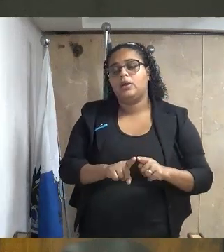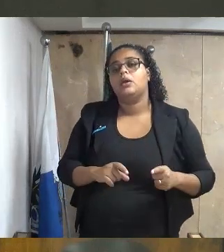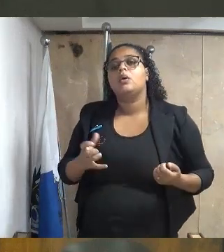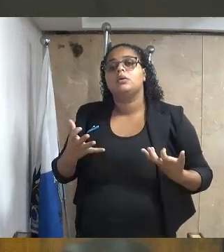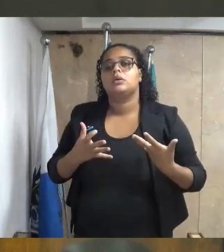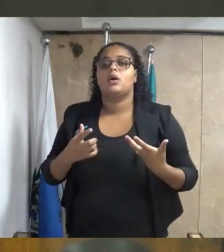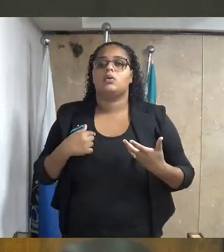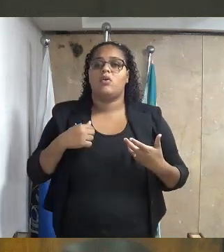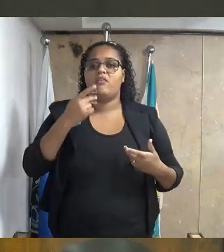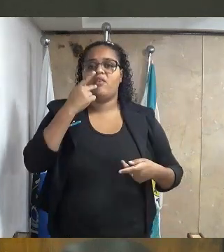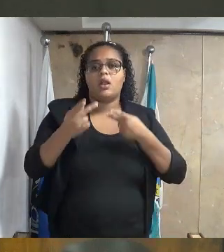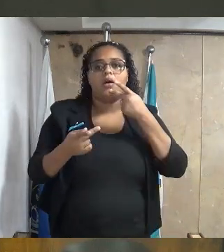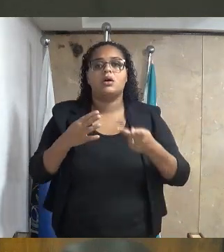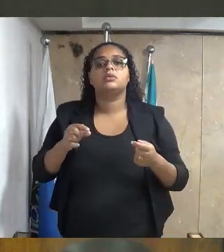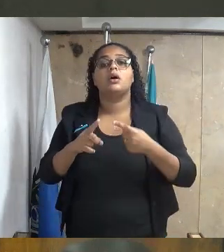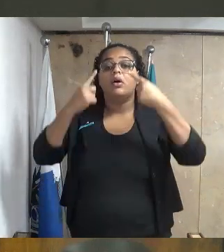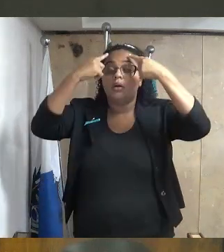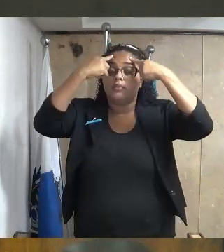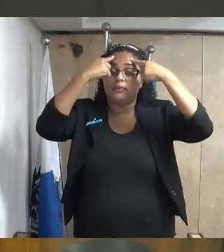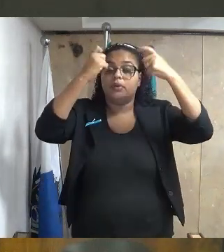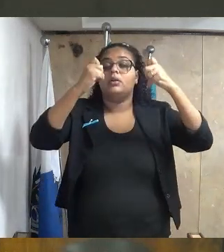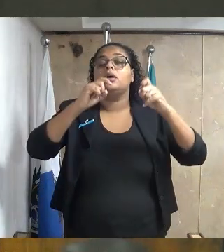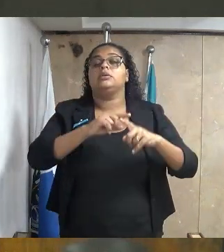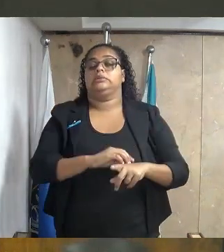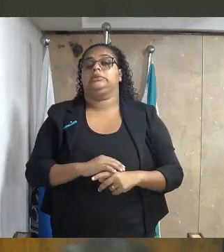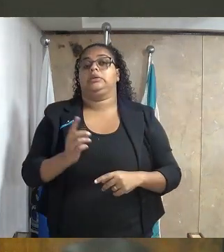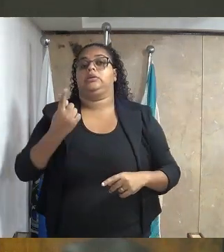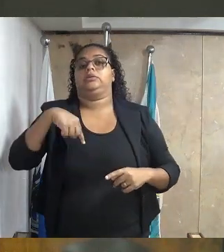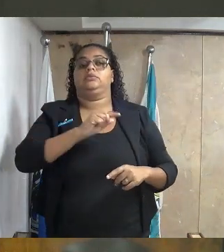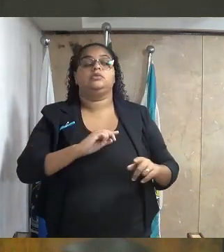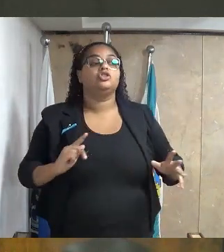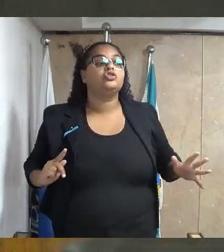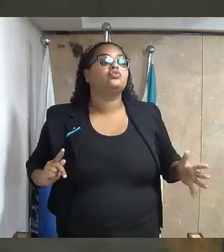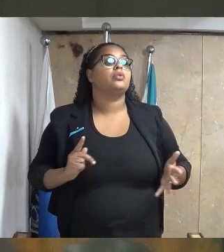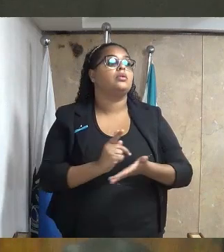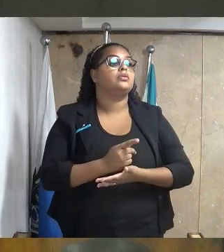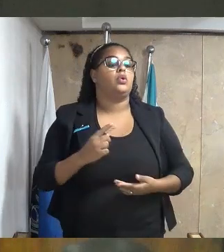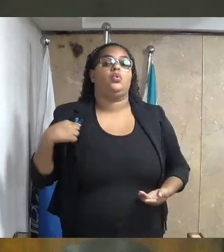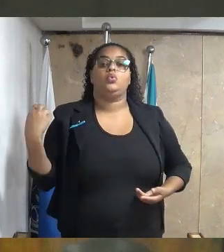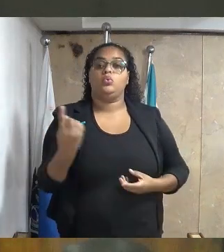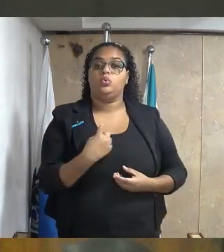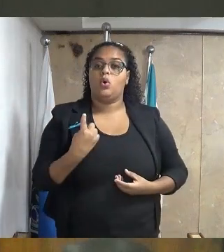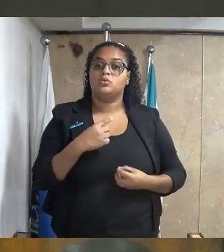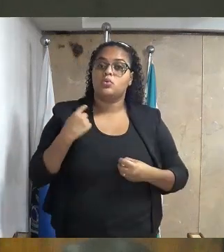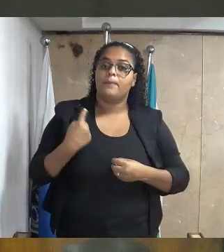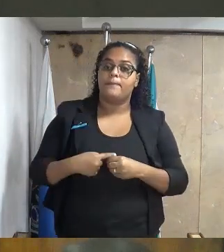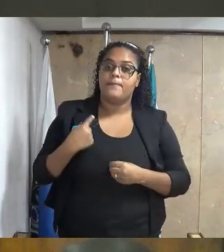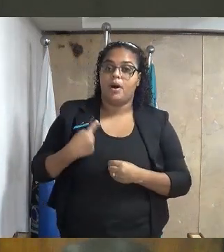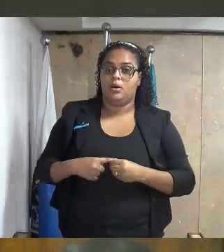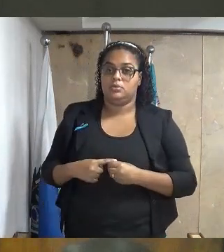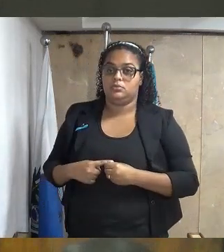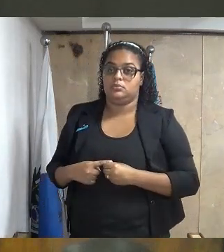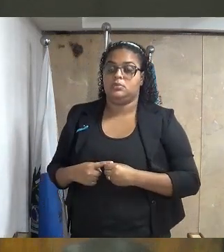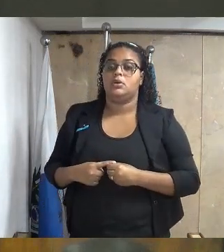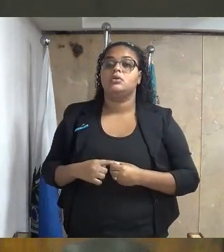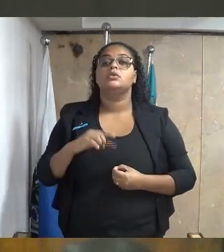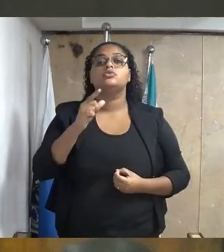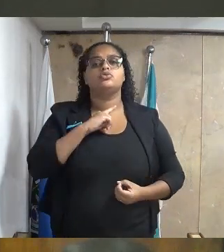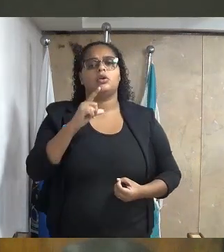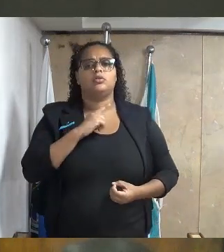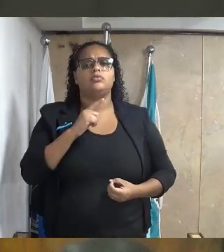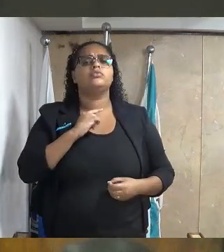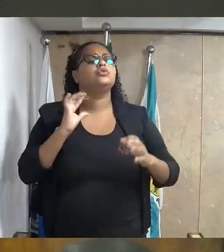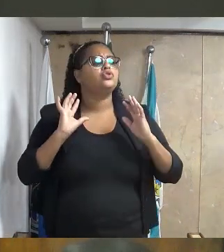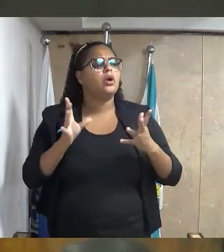falar é a respeito da violência que está em nosso município. Eu estive aqui na